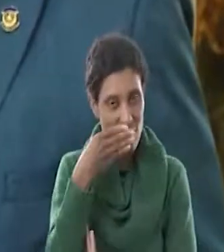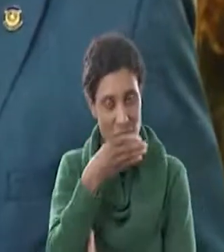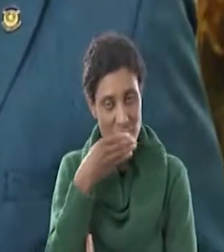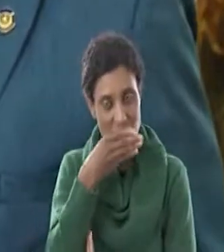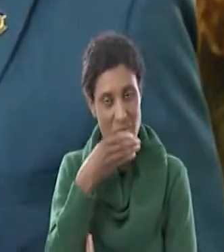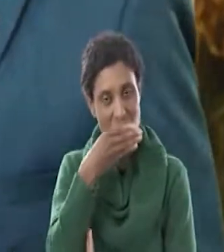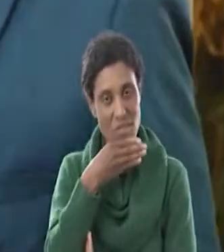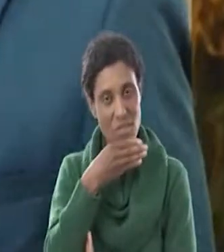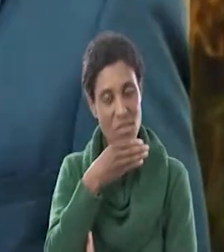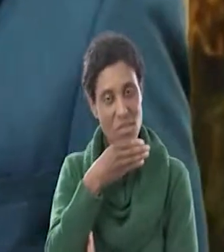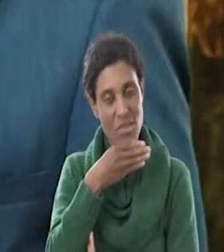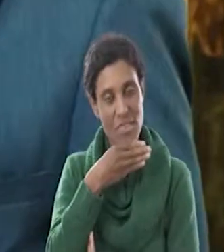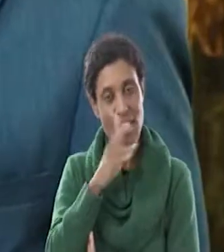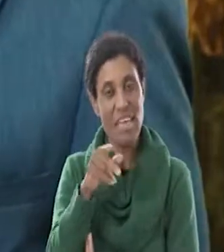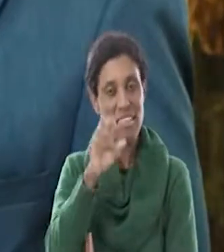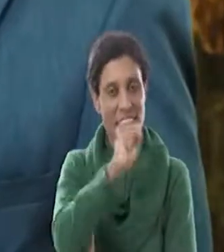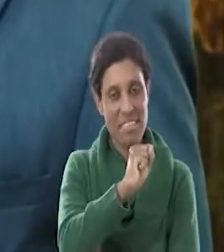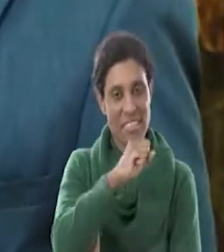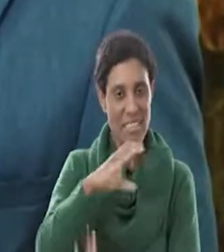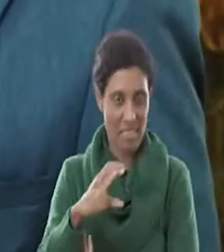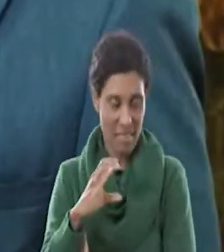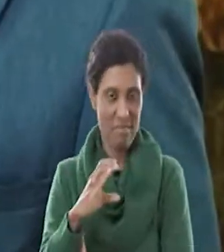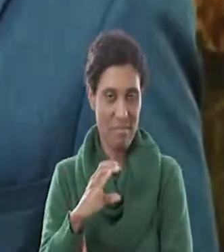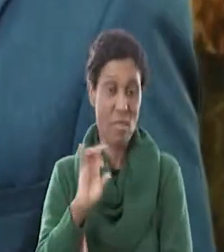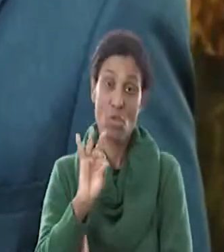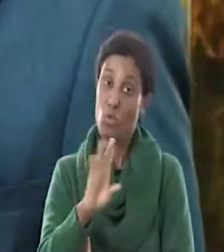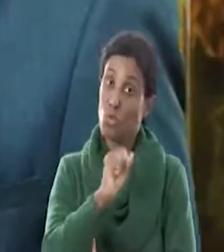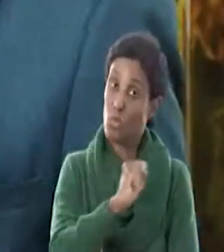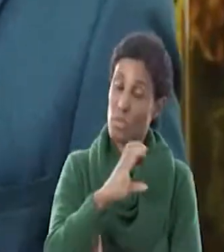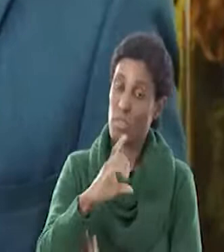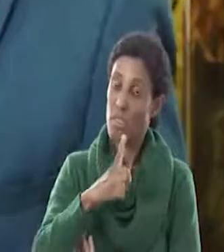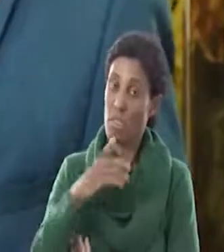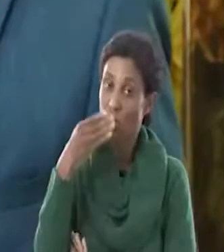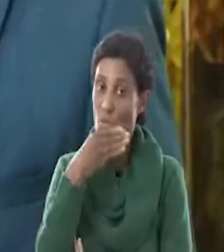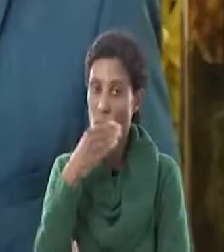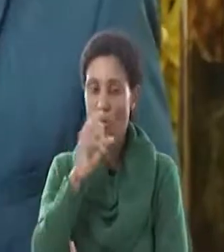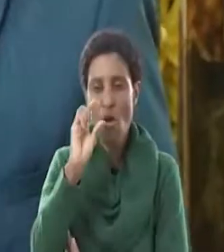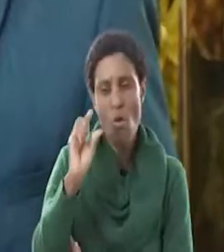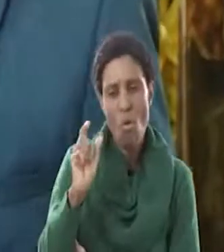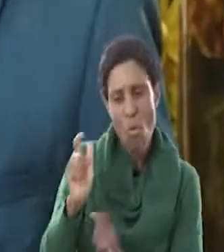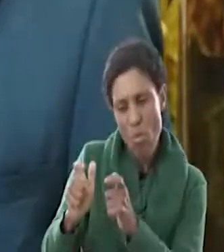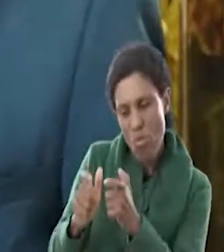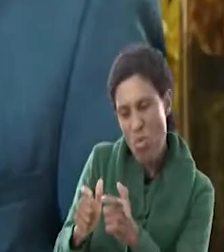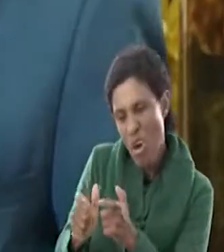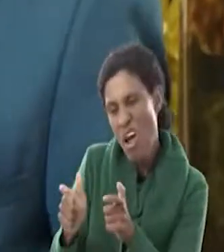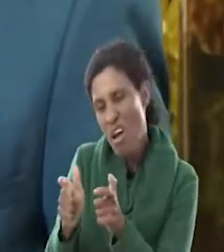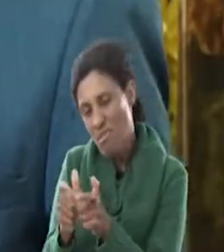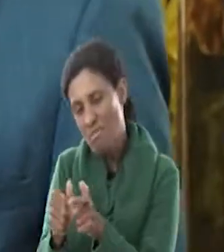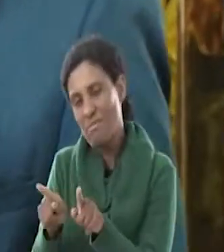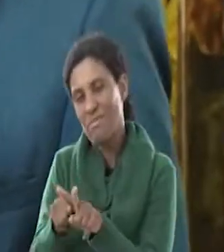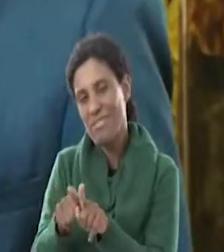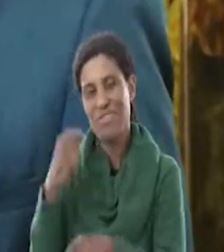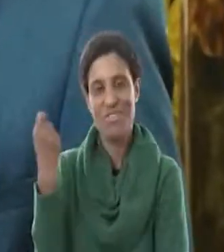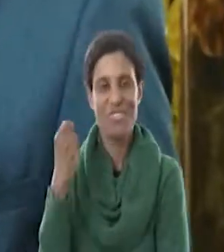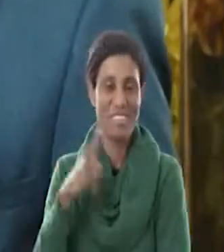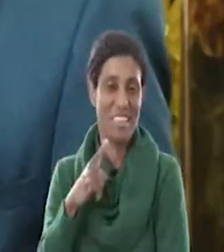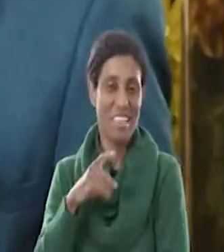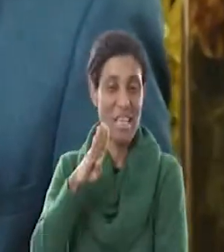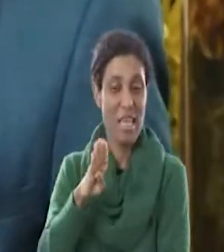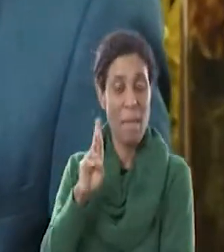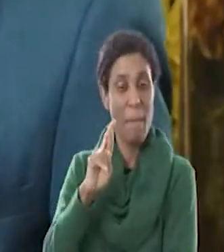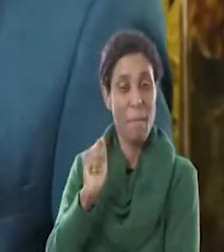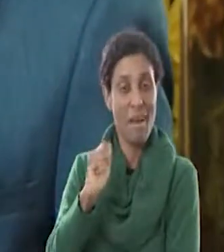é o mel, vamos dizer assim, de Santa Catarina. Santa Catarina tem esse mel e um pouquinho do Rio Grande do Sul, na região de Cambará.